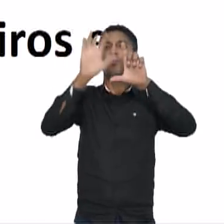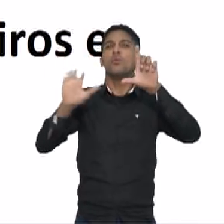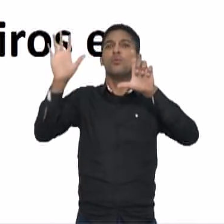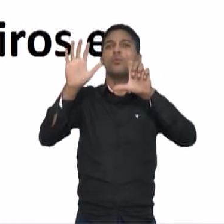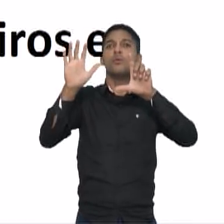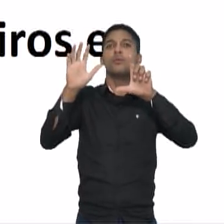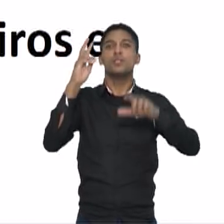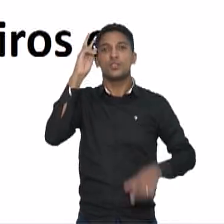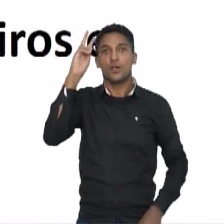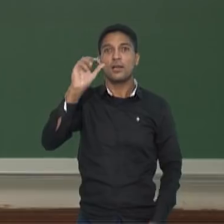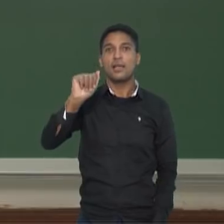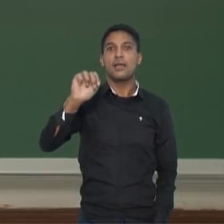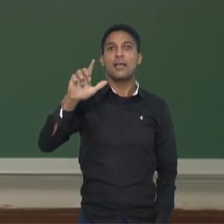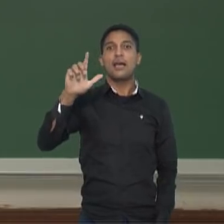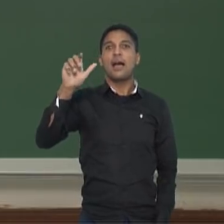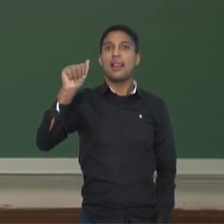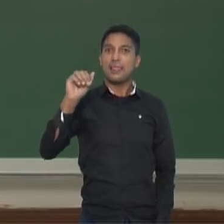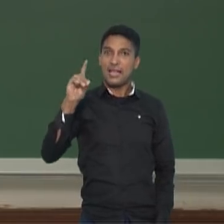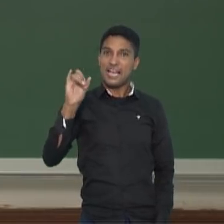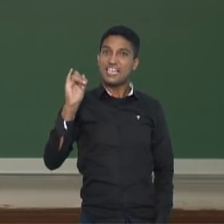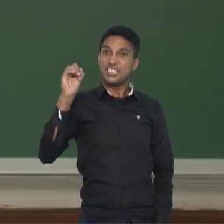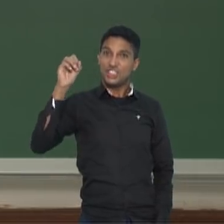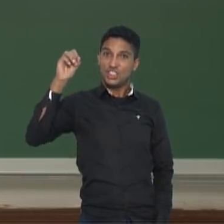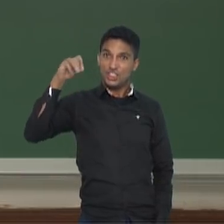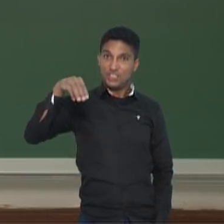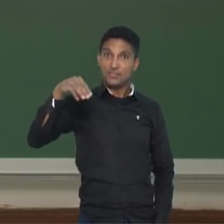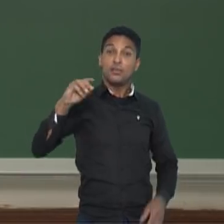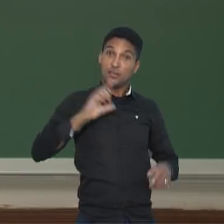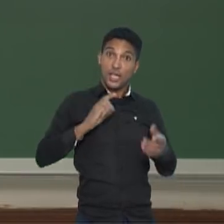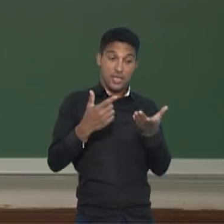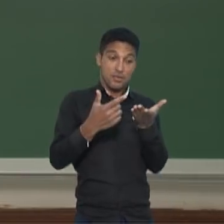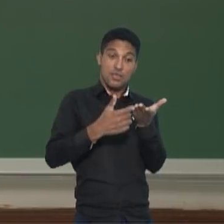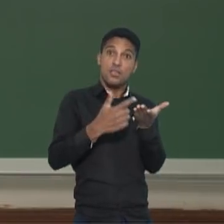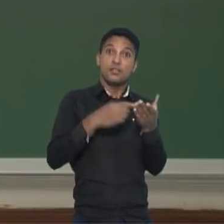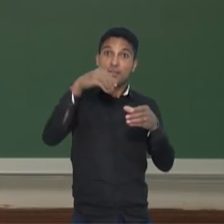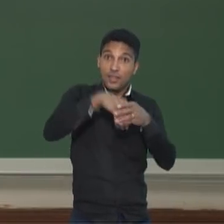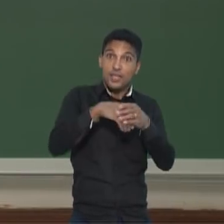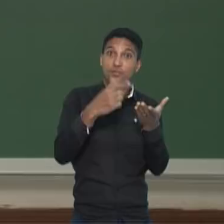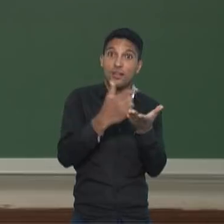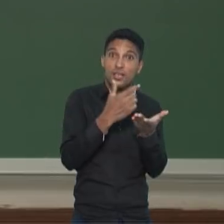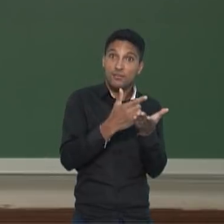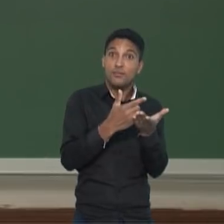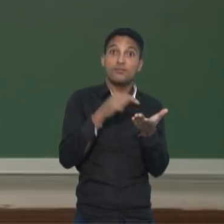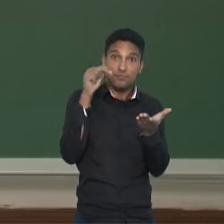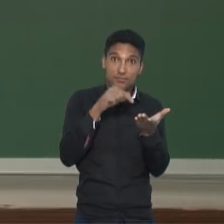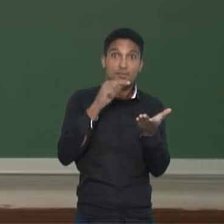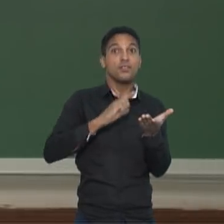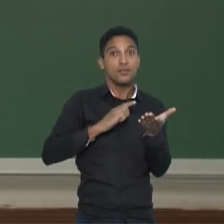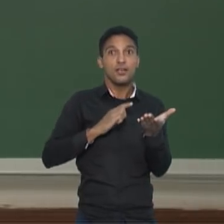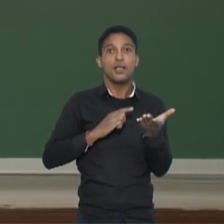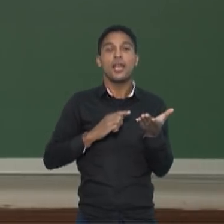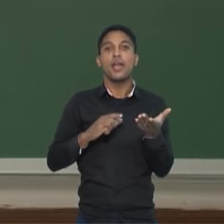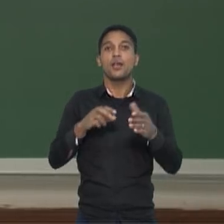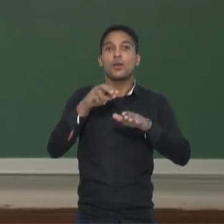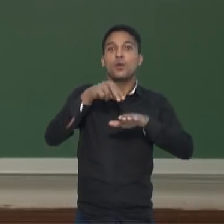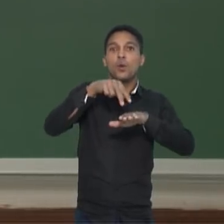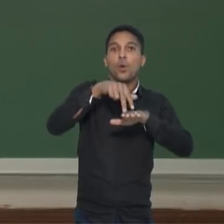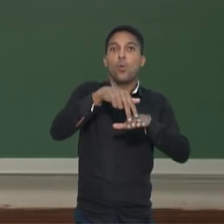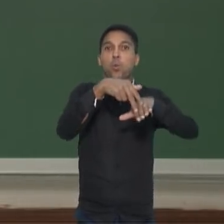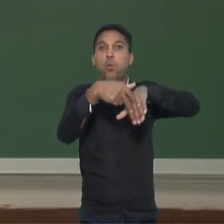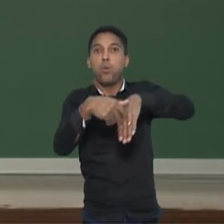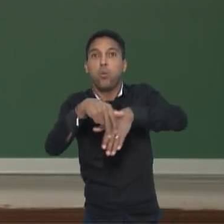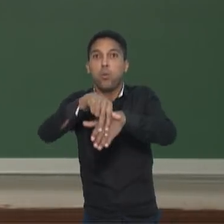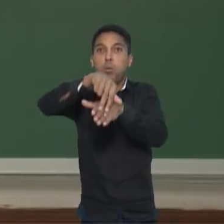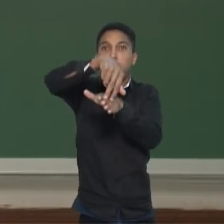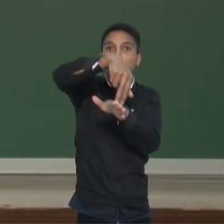Essa história é uma das que aparecem nesses contos das Mil e Uma Noites, da Sherazade. E assim,